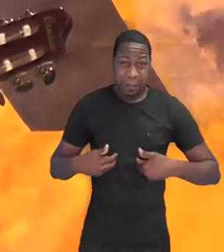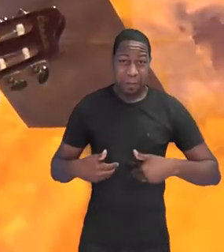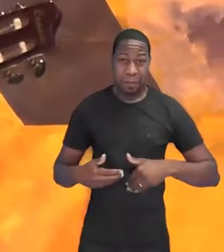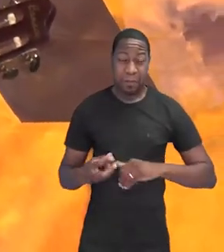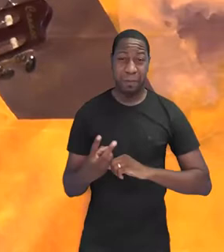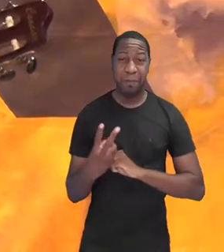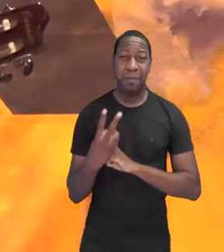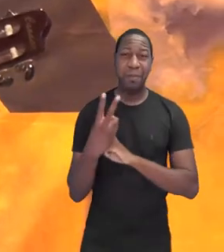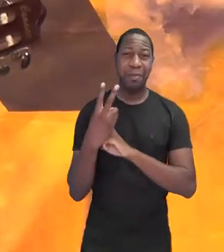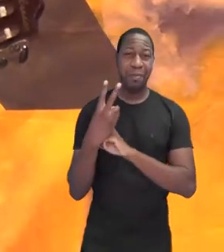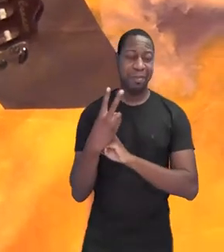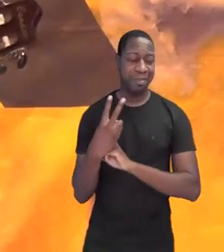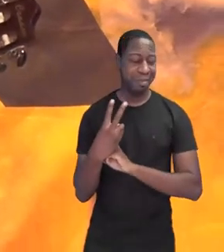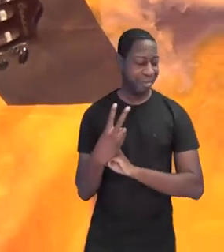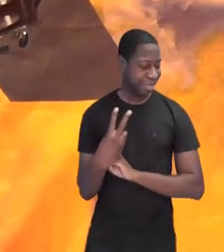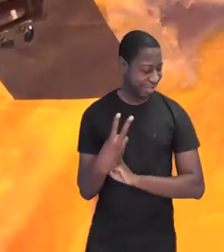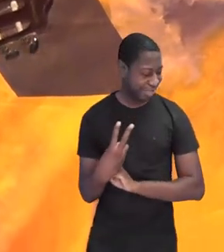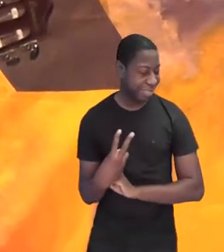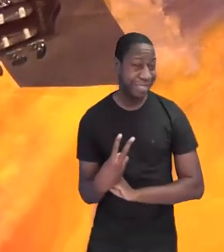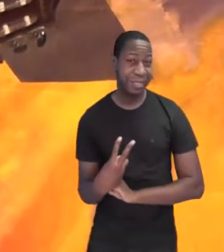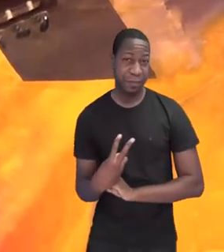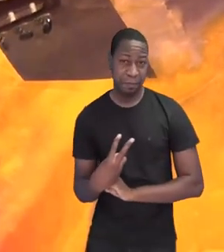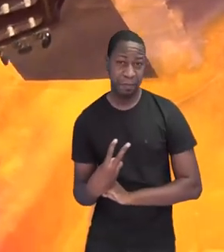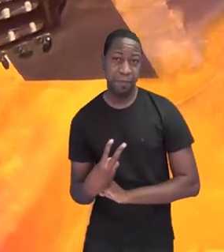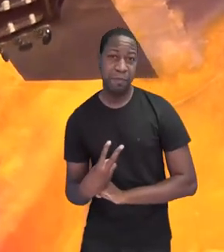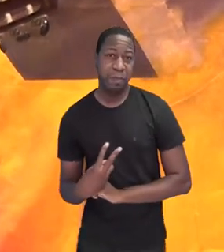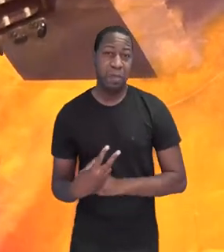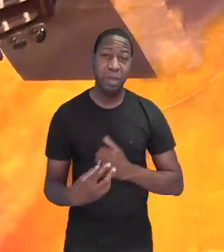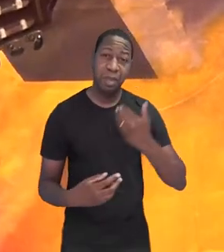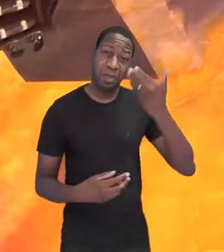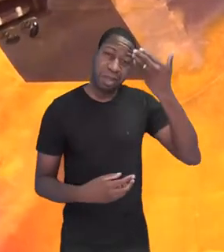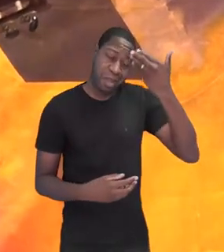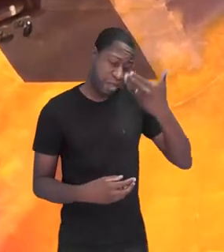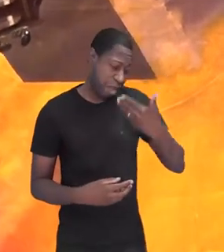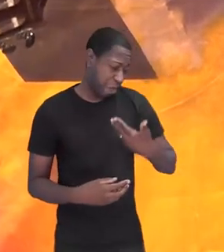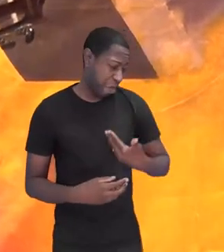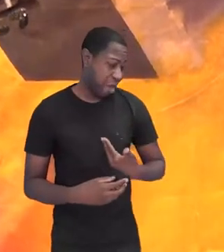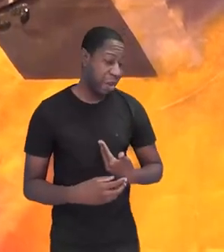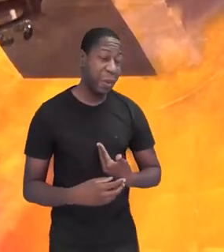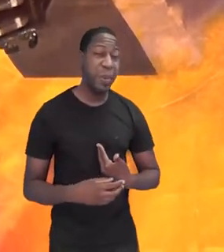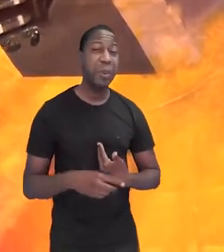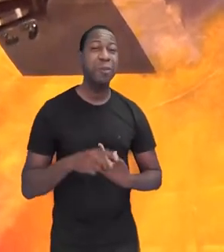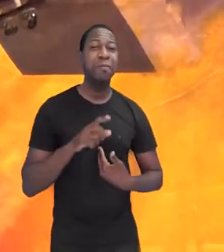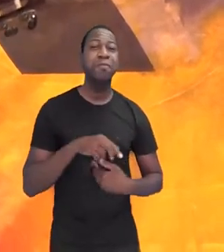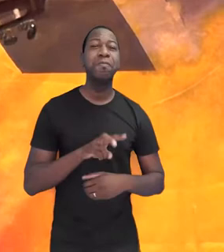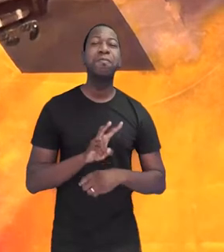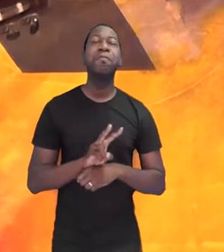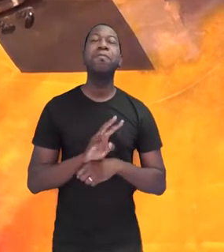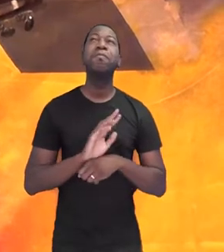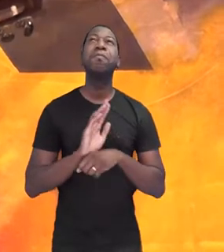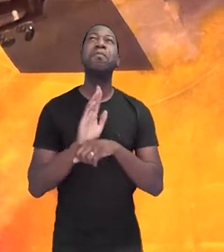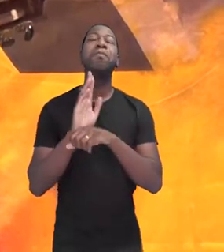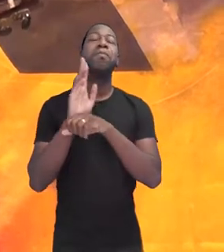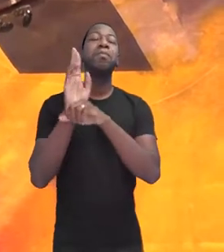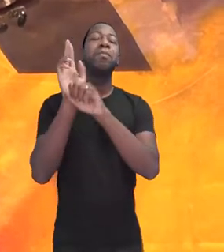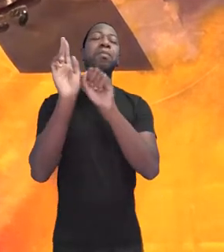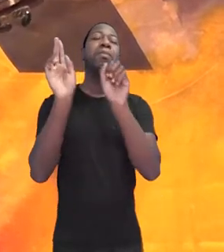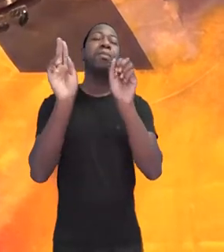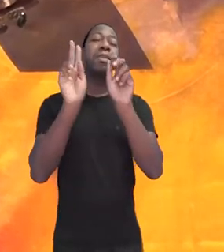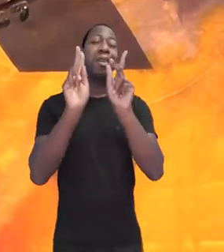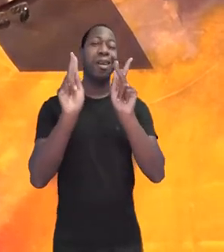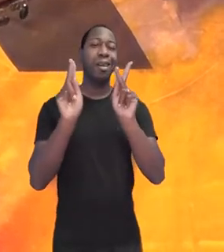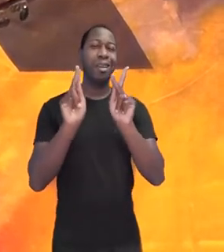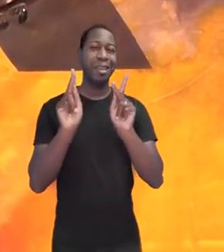servirá de abrigo. Minha alma servirá de abrigo. Minha alma servirá de abrigo.